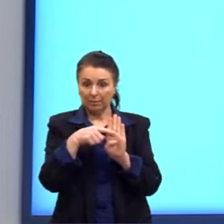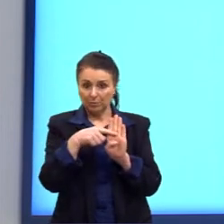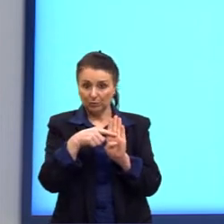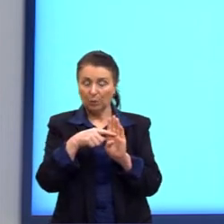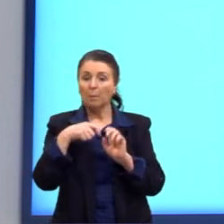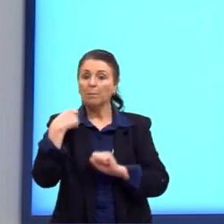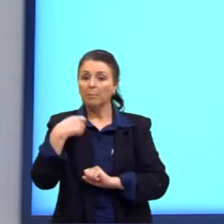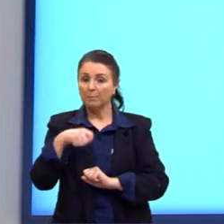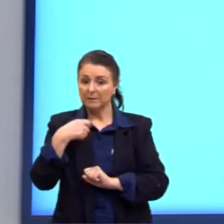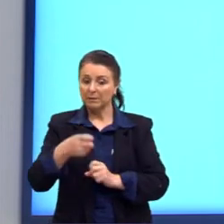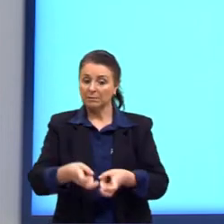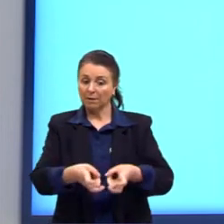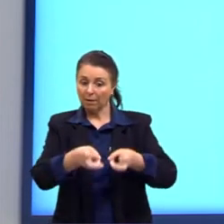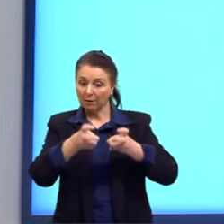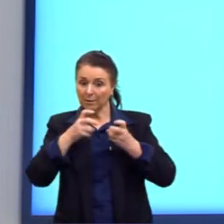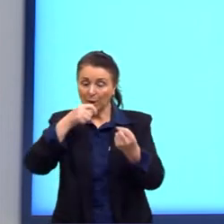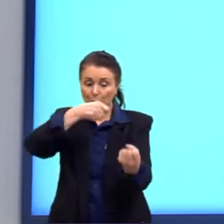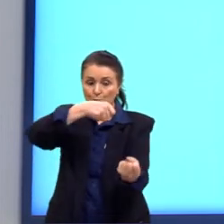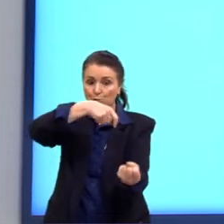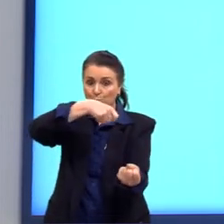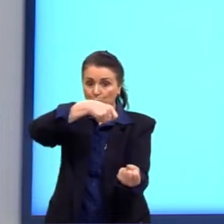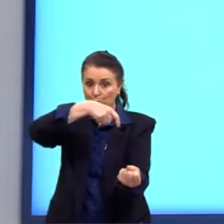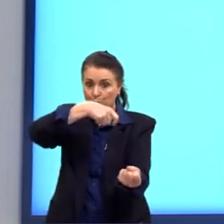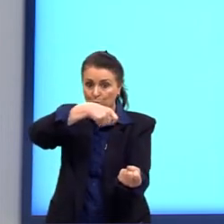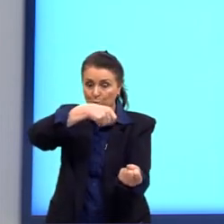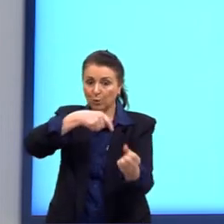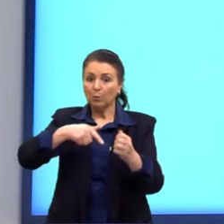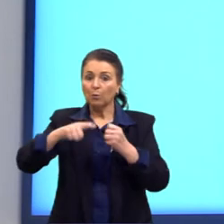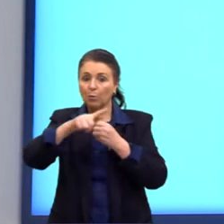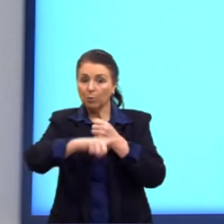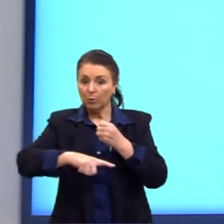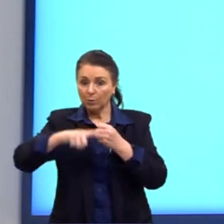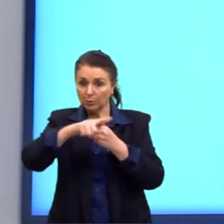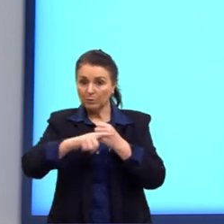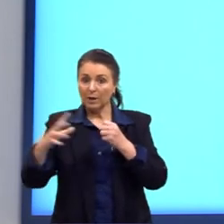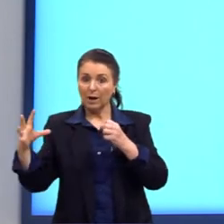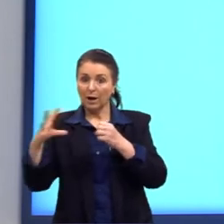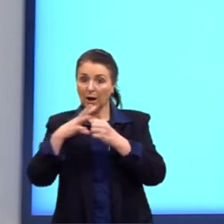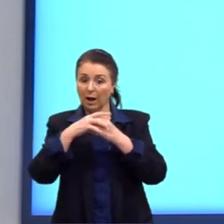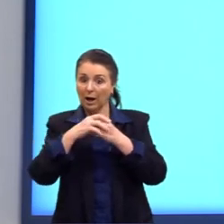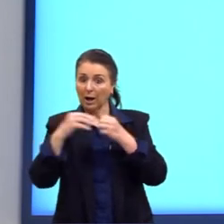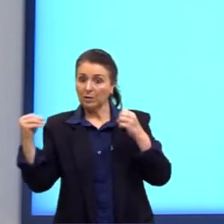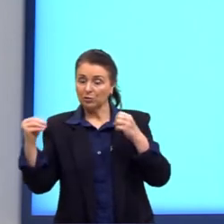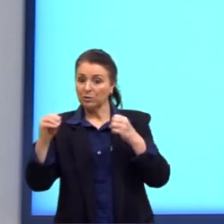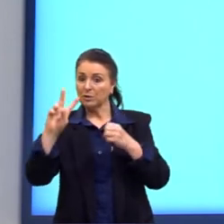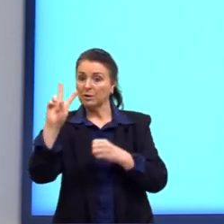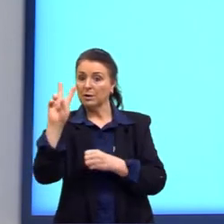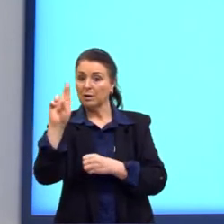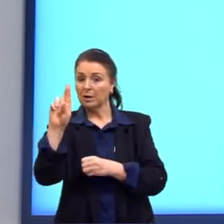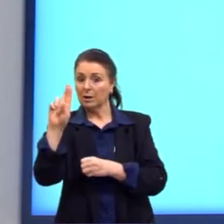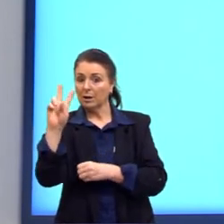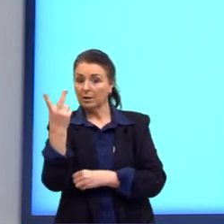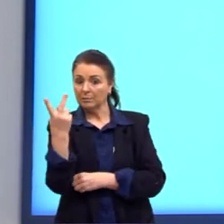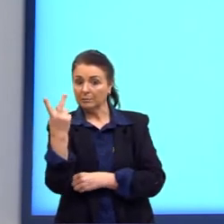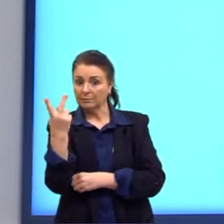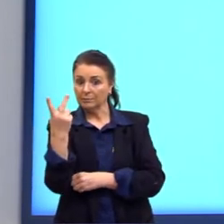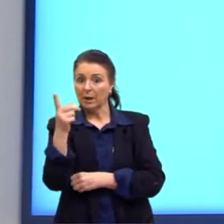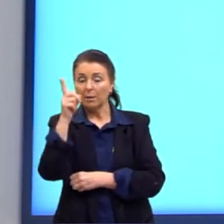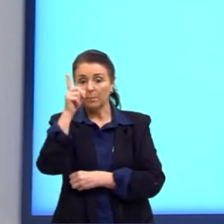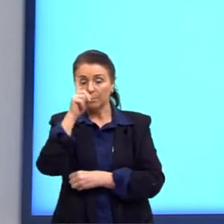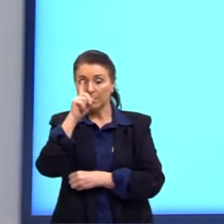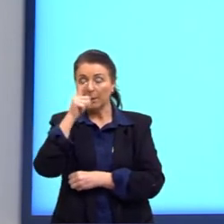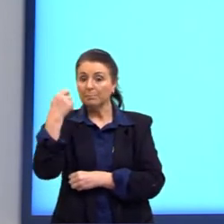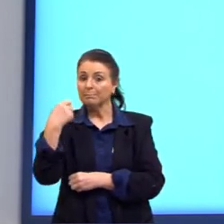precisam receber o soro com aglutininas anti-rh então elas precisam receber esse soro depois